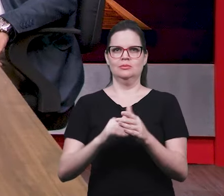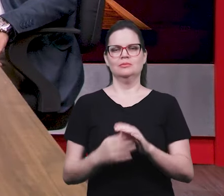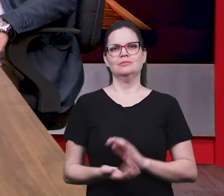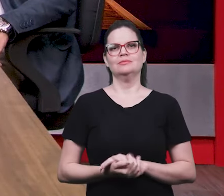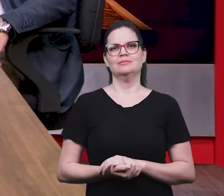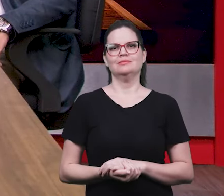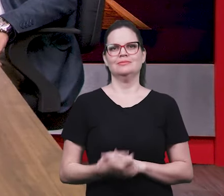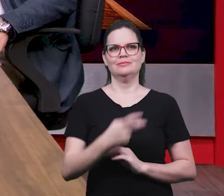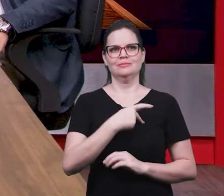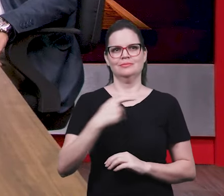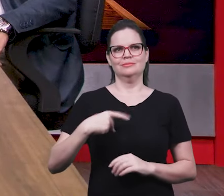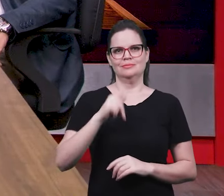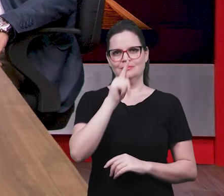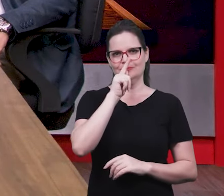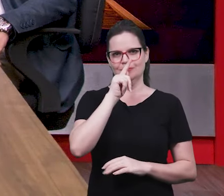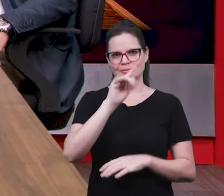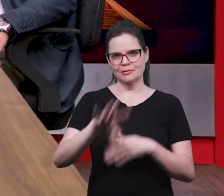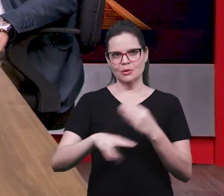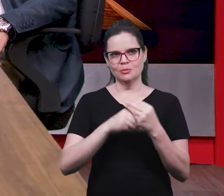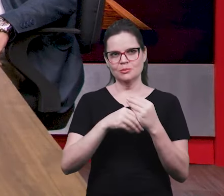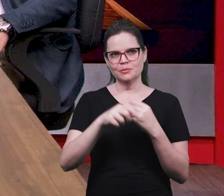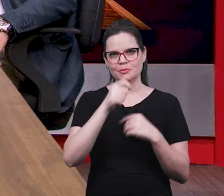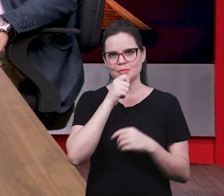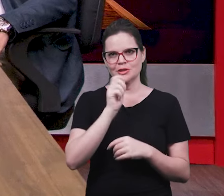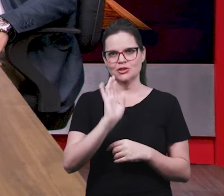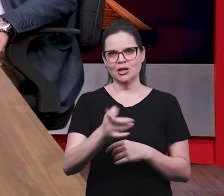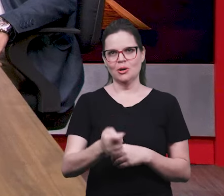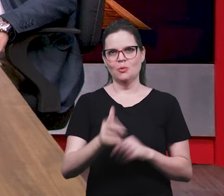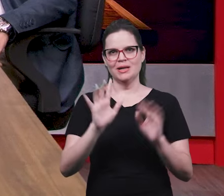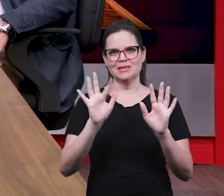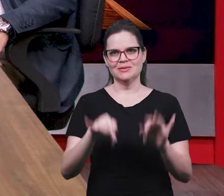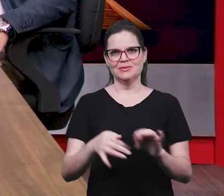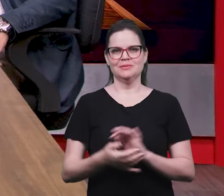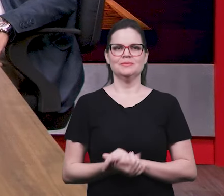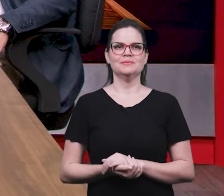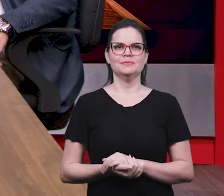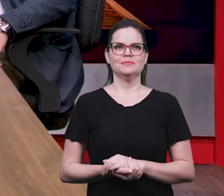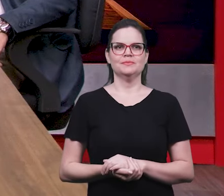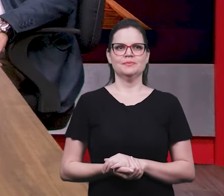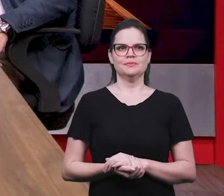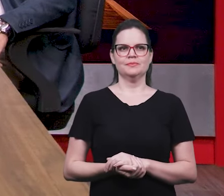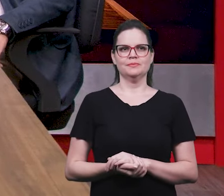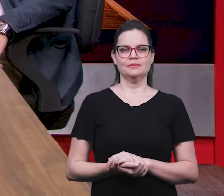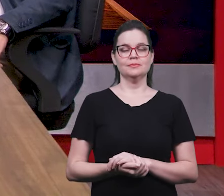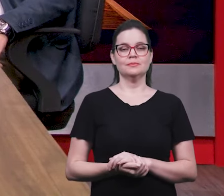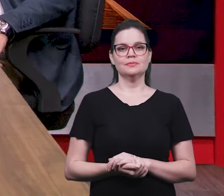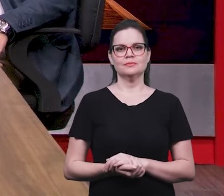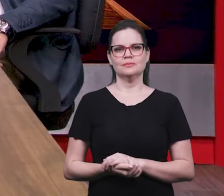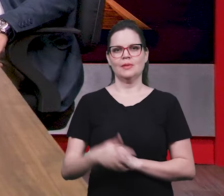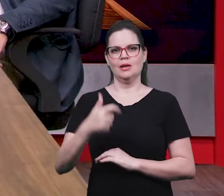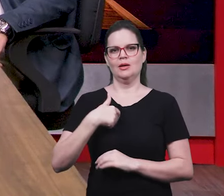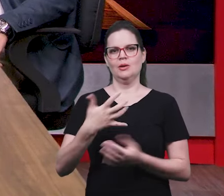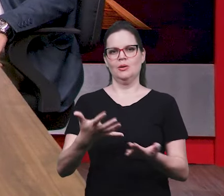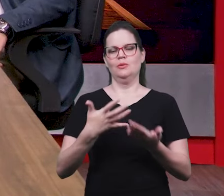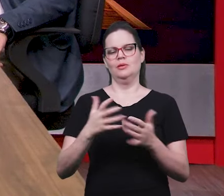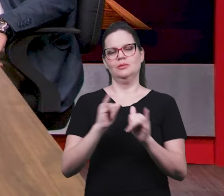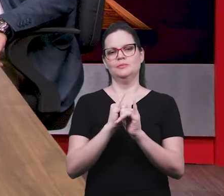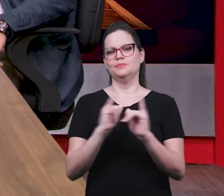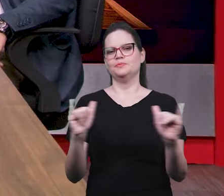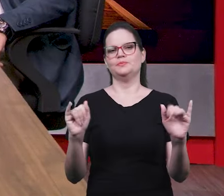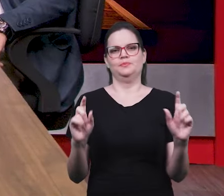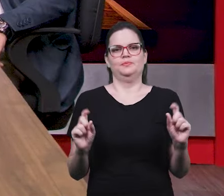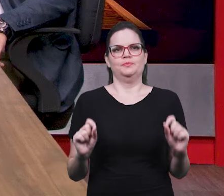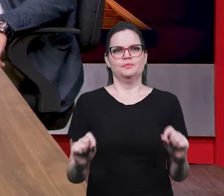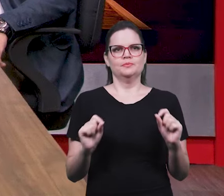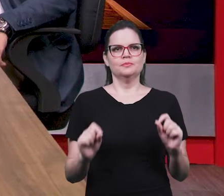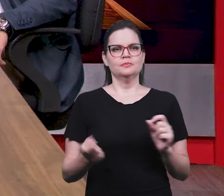bem. Pastor Justo, tem alguma palavra ainda? Nós estamos encerrando aqui. O que eu gostaria muito ainda de pontuar é que